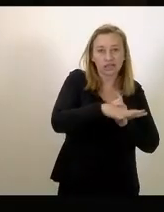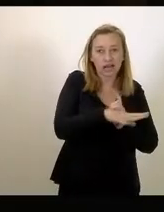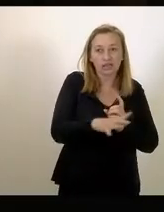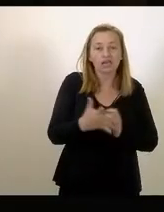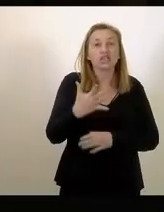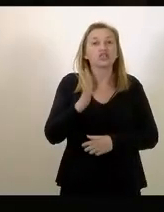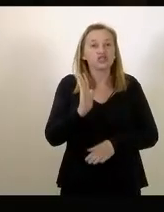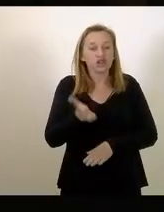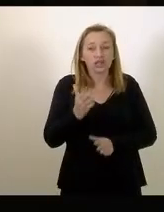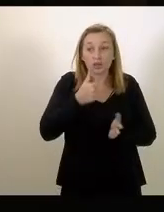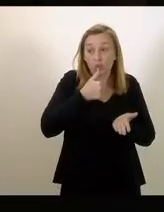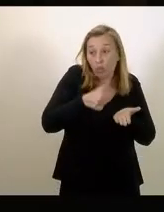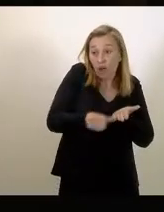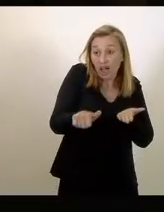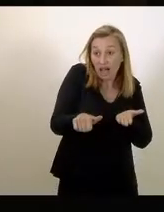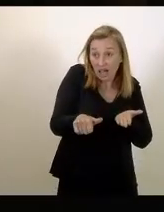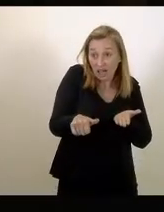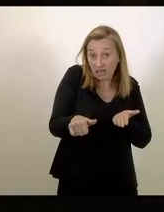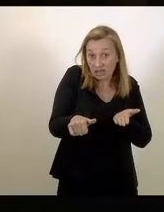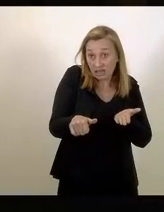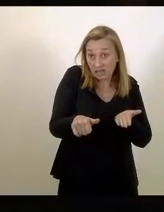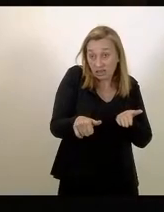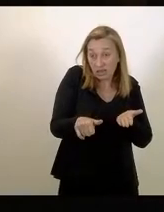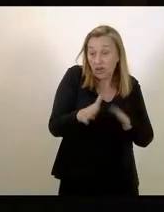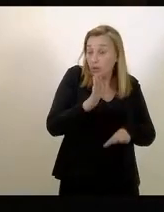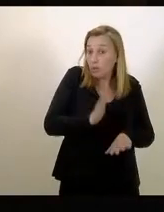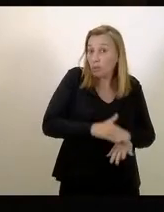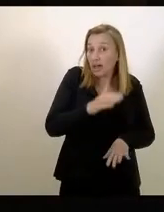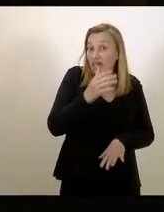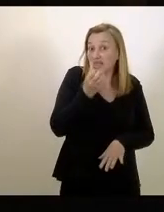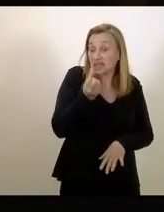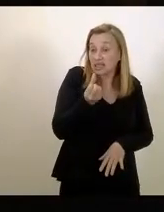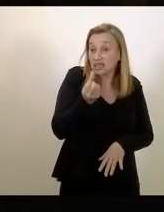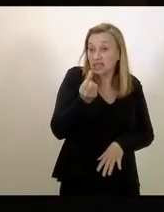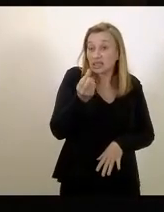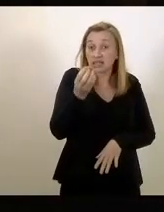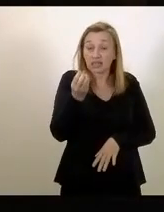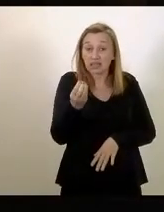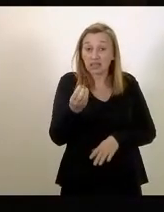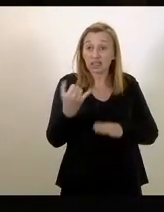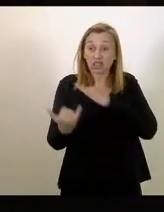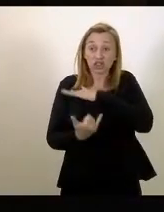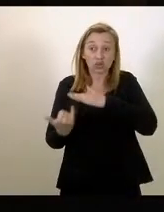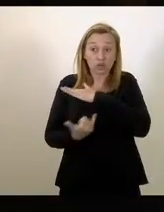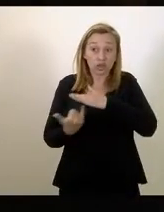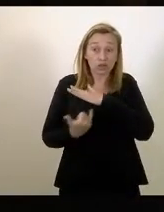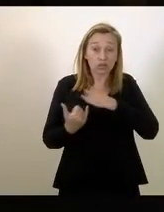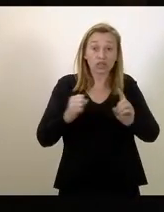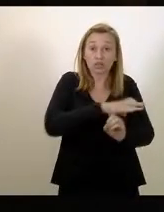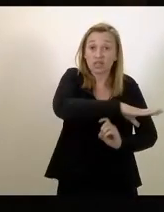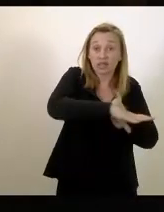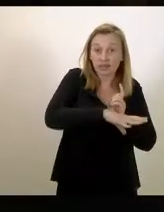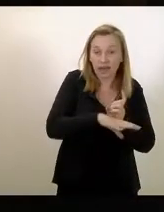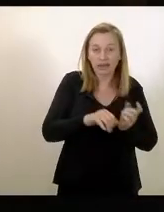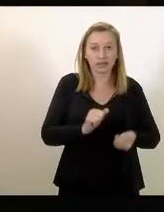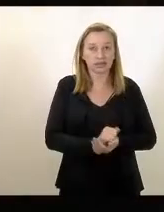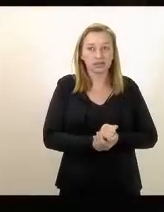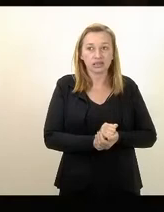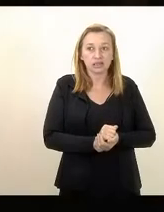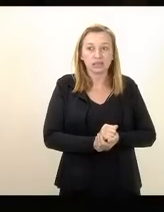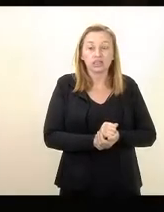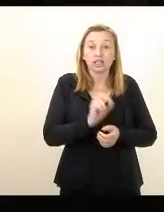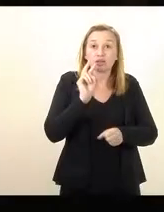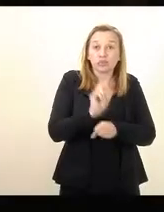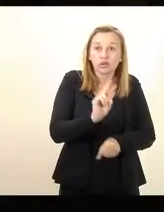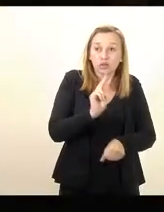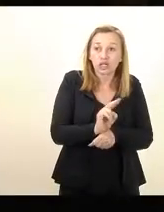já tem uma carta dirigida a essa casa com mais de 60 instituições da sociedade civil defensores de direitos